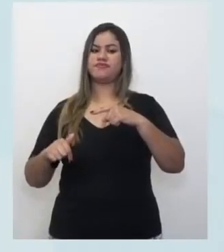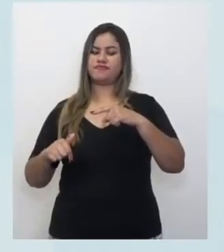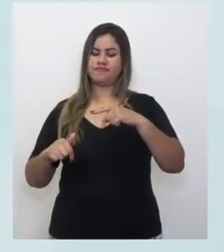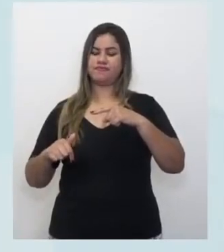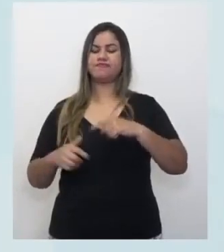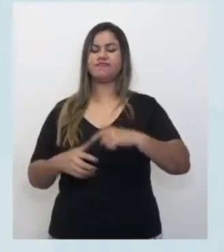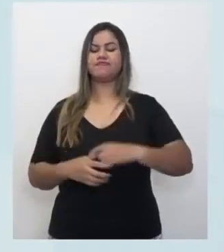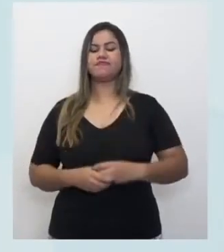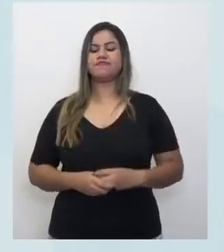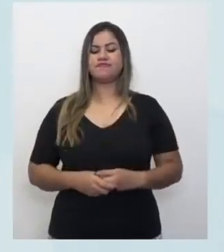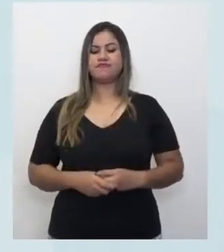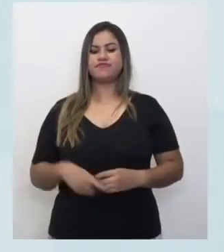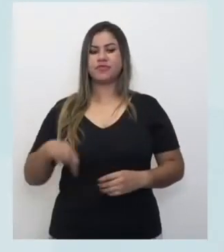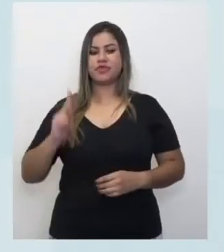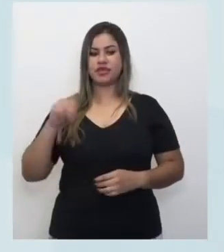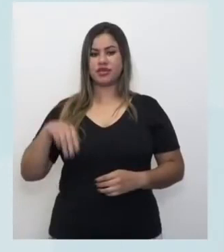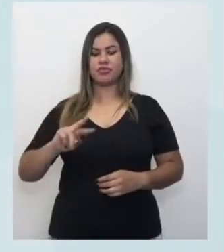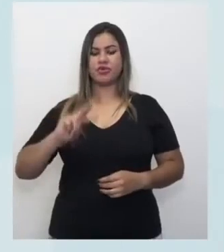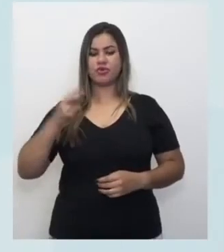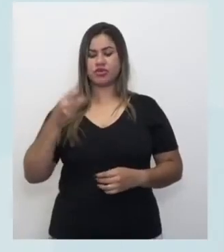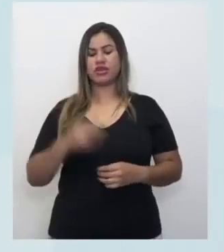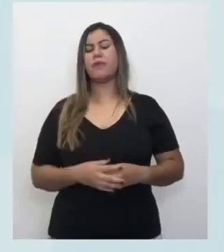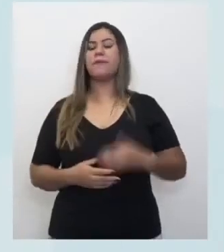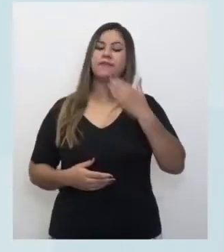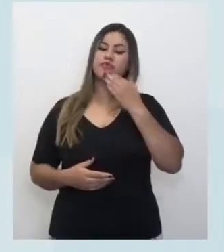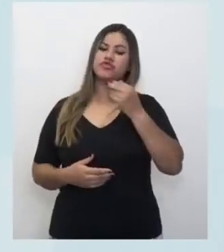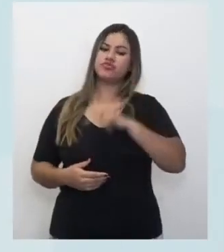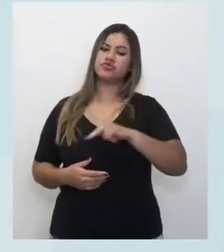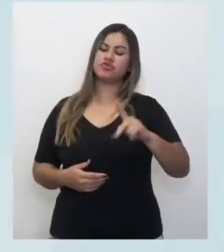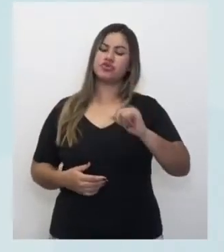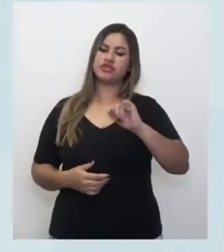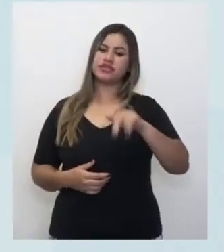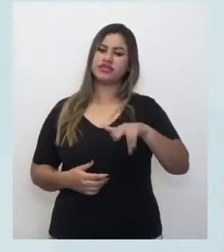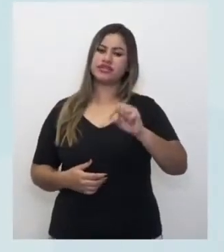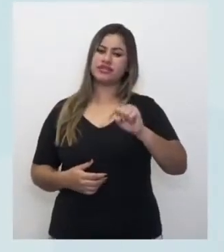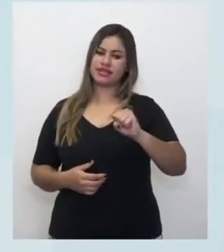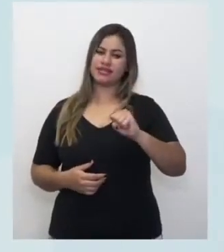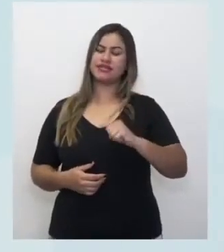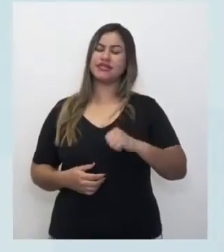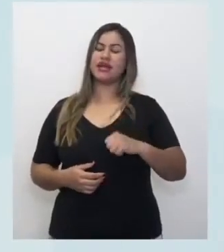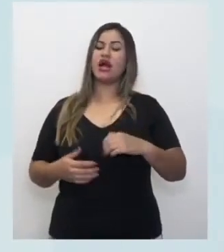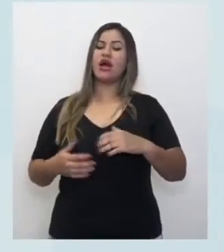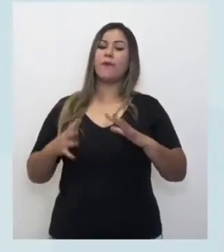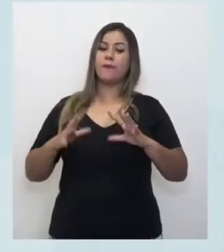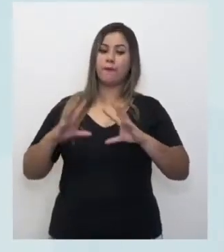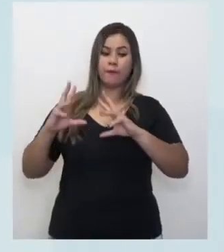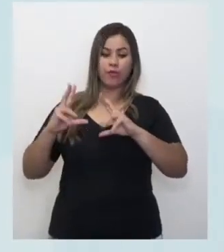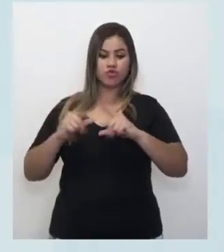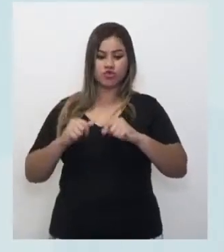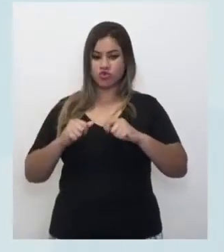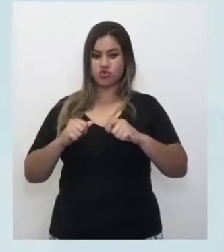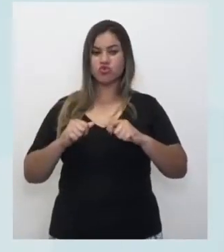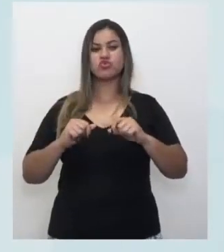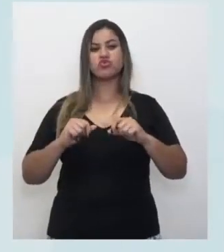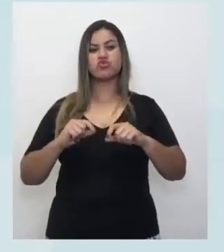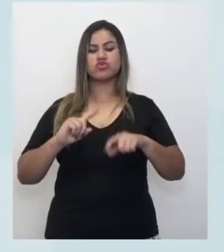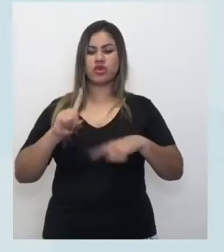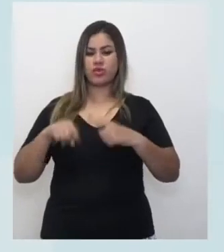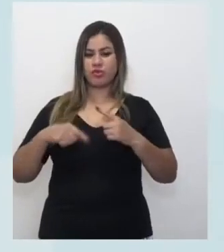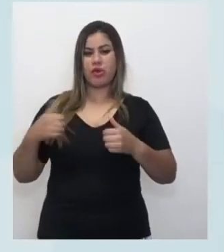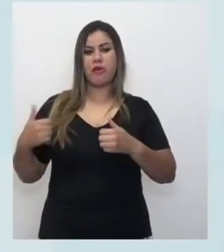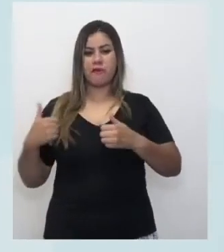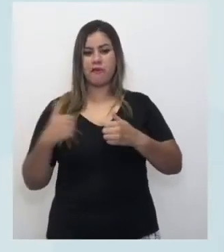618,057 quilômetros quadrados. Aí vou pedir a ajuda da professora Inês, de novo eu vou falar para ela me passar todas as casas, tá bom? Aí a gente faz